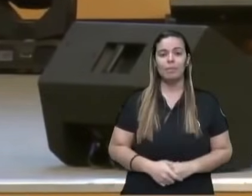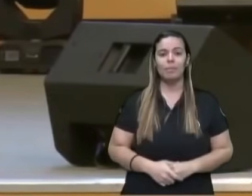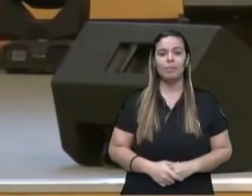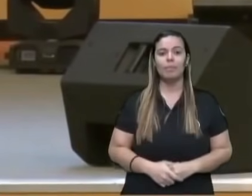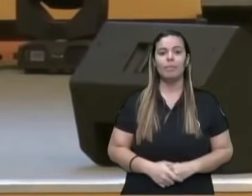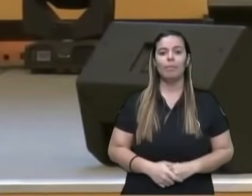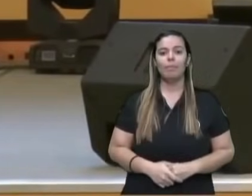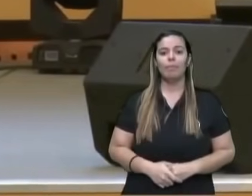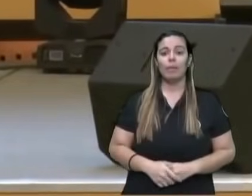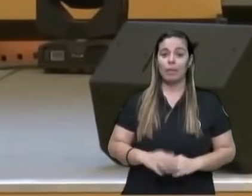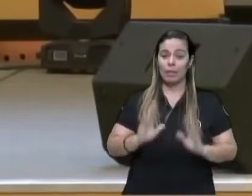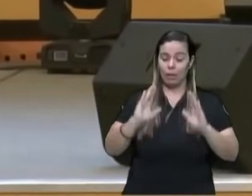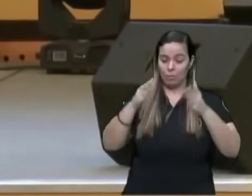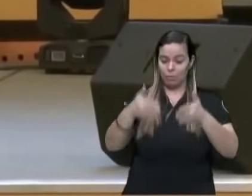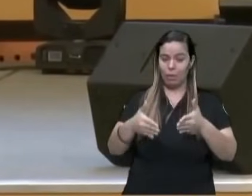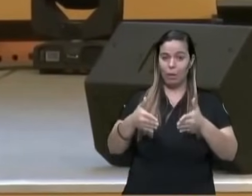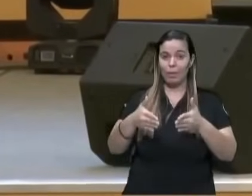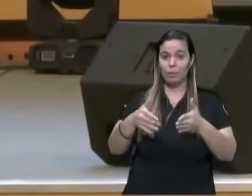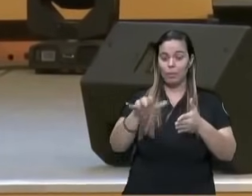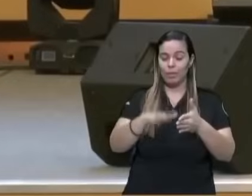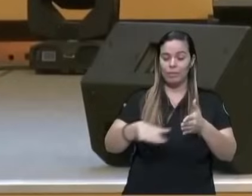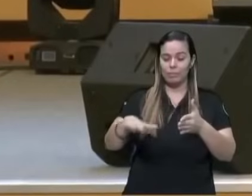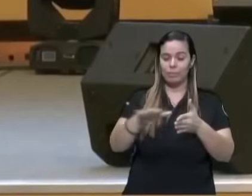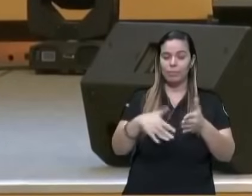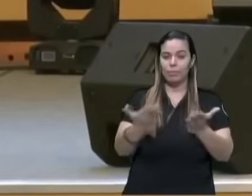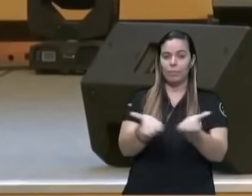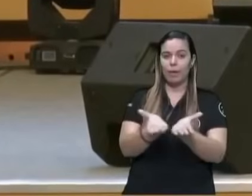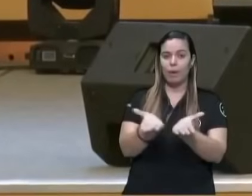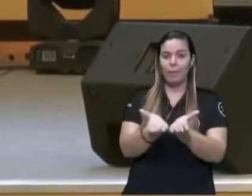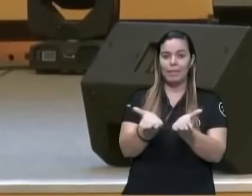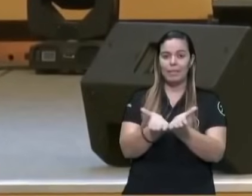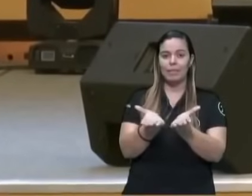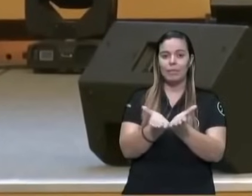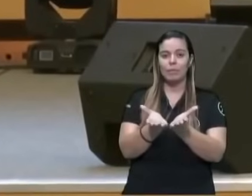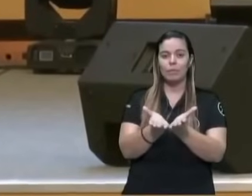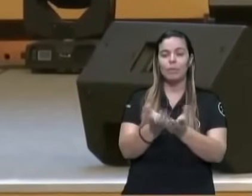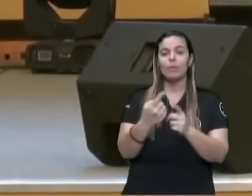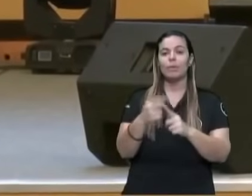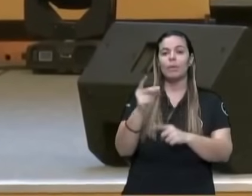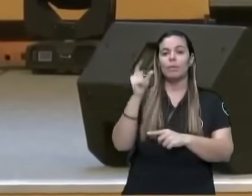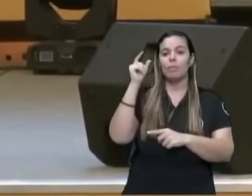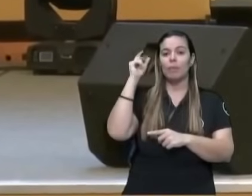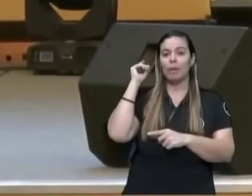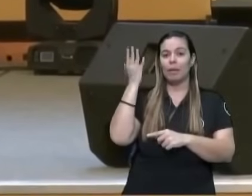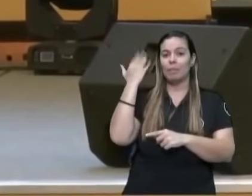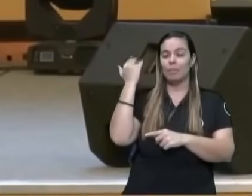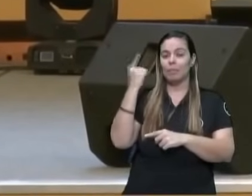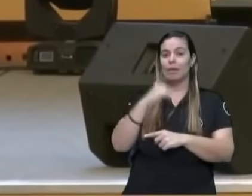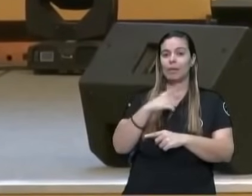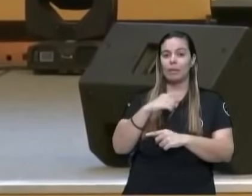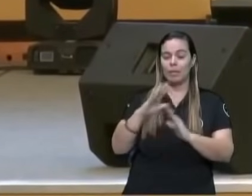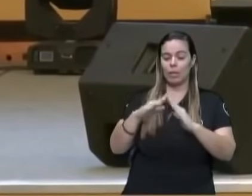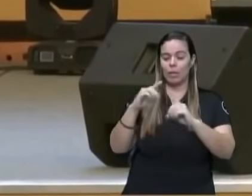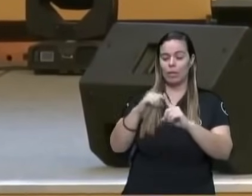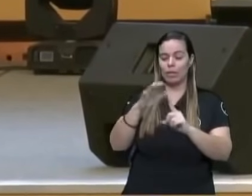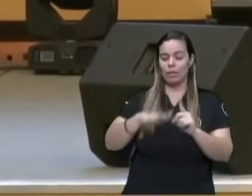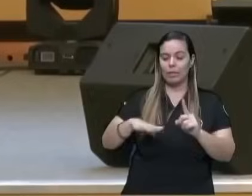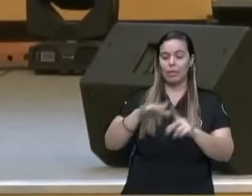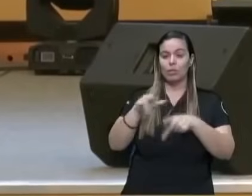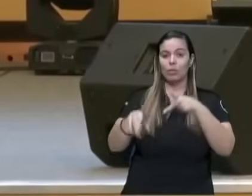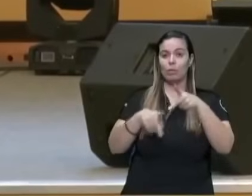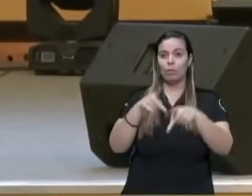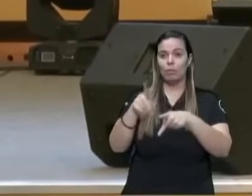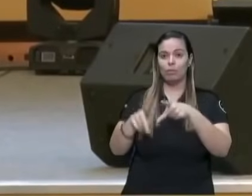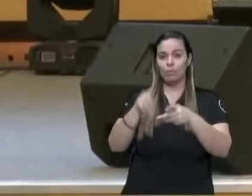Está falando aqui para o povo de Deus. Isso aqui é o povo de Deus. Por quê? Porque naquela época o povo de Deus estava mais acreditando